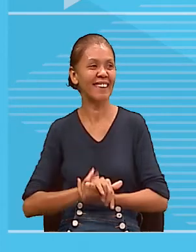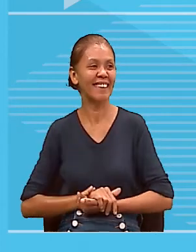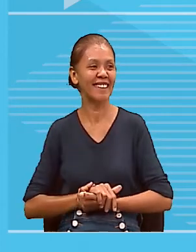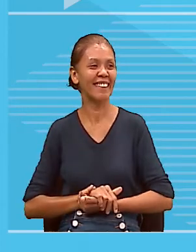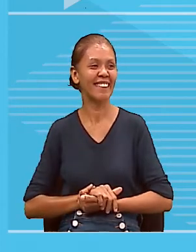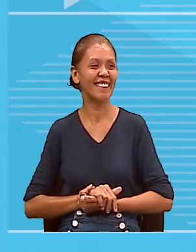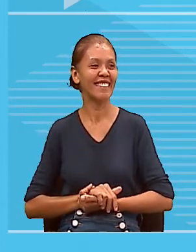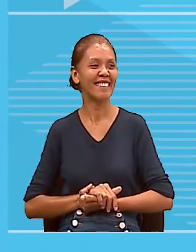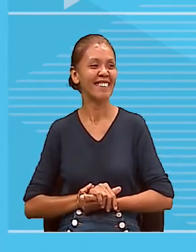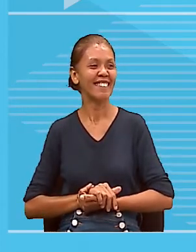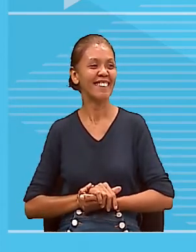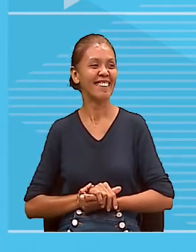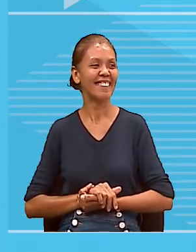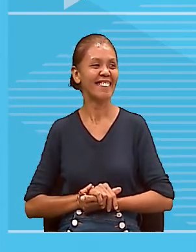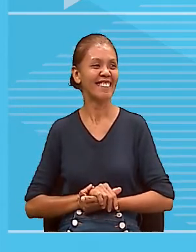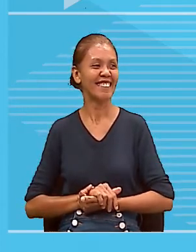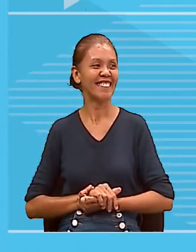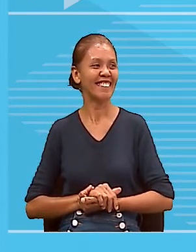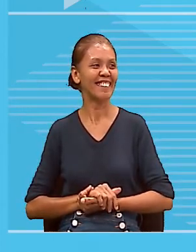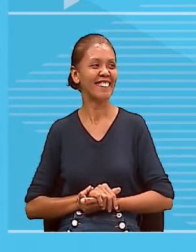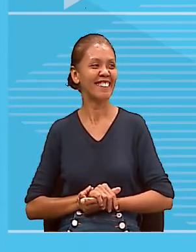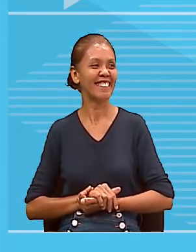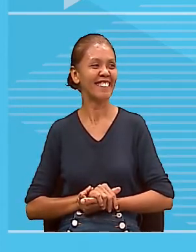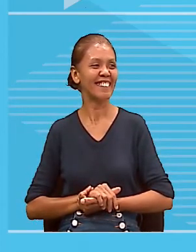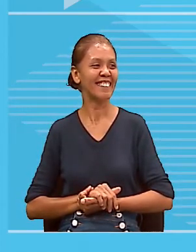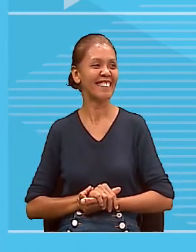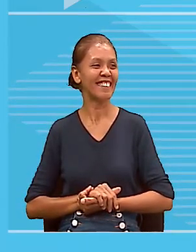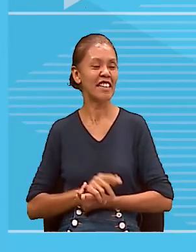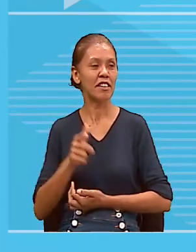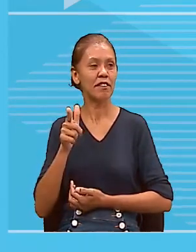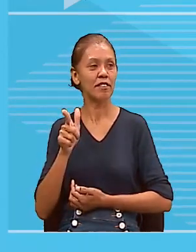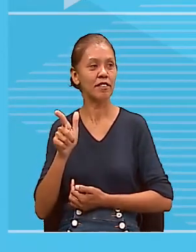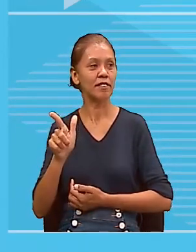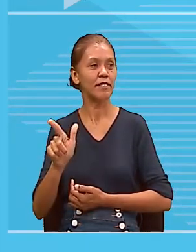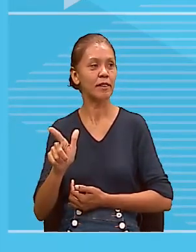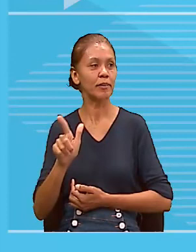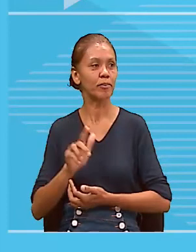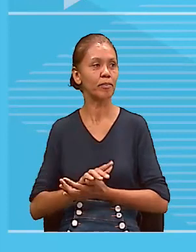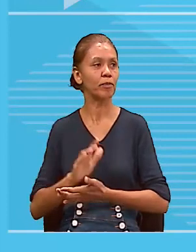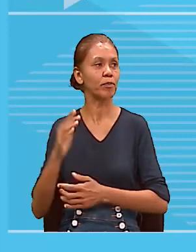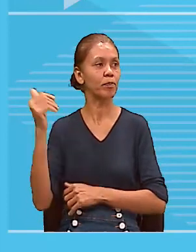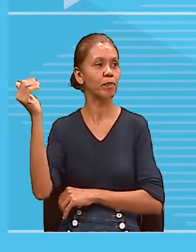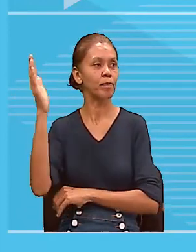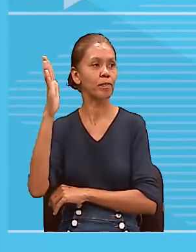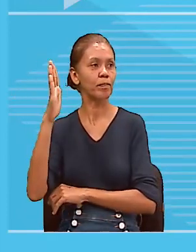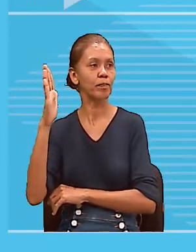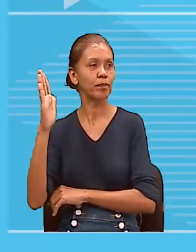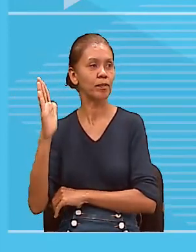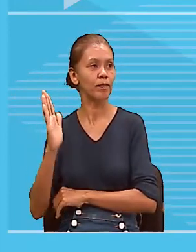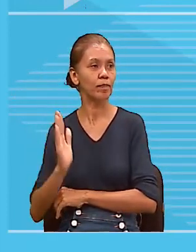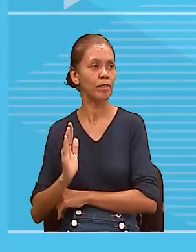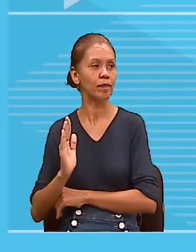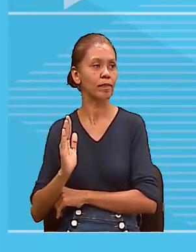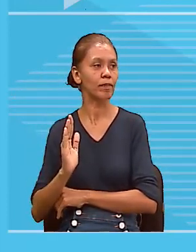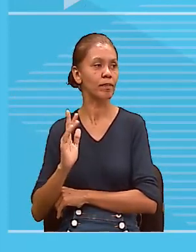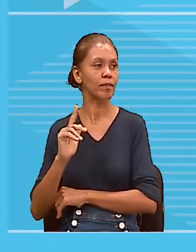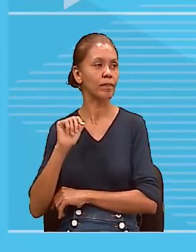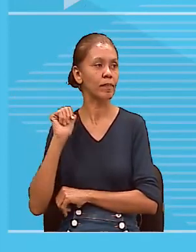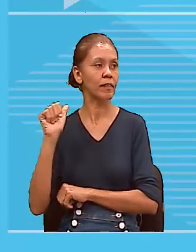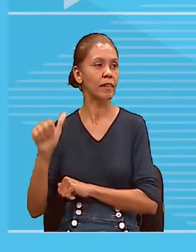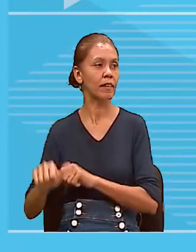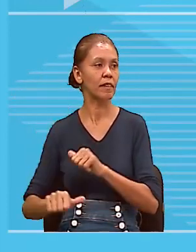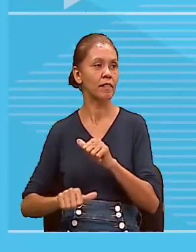povo rapaz deixa eu ver o que é que tem aqui na frente o Brasil estava irreconhecivelmente